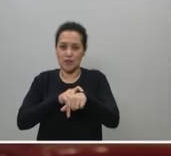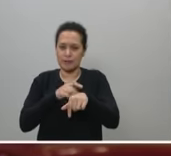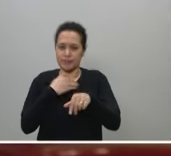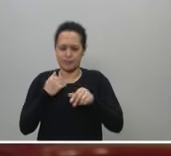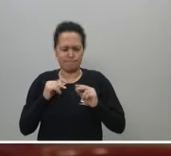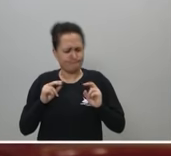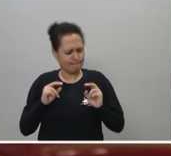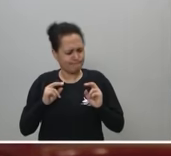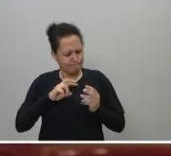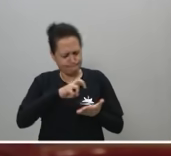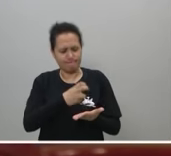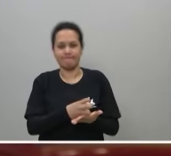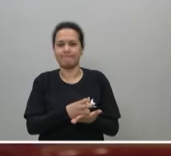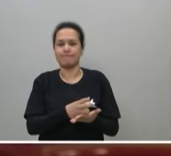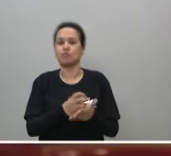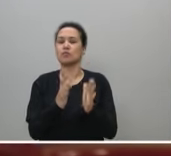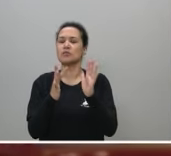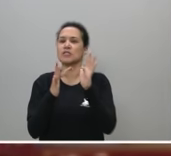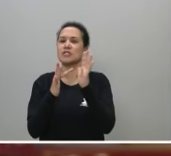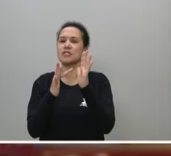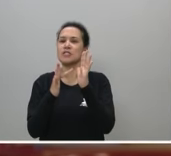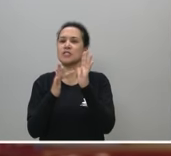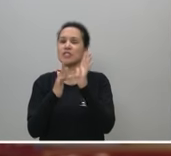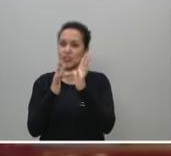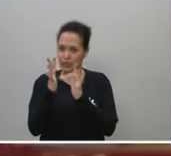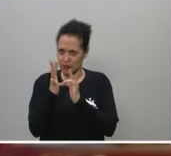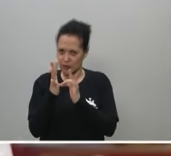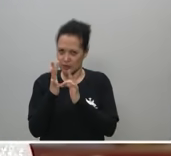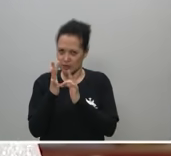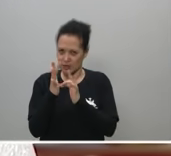roga, é impressionante Jesus intercessor, ele: Pai,